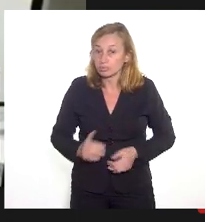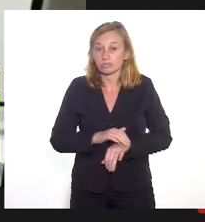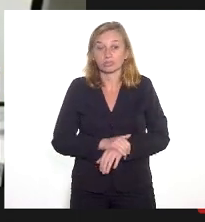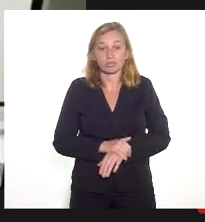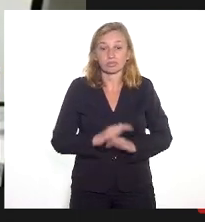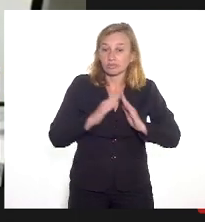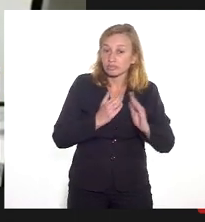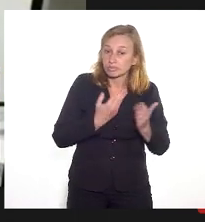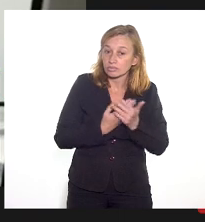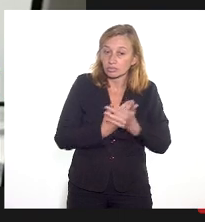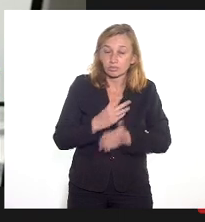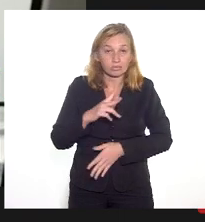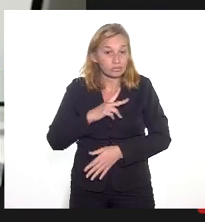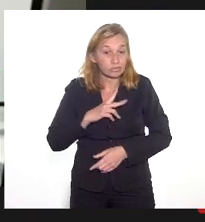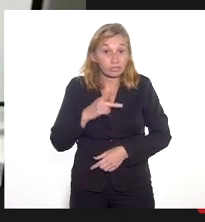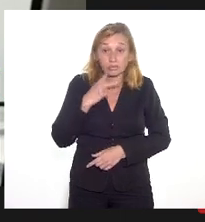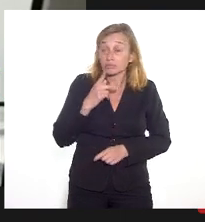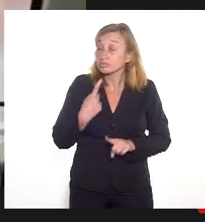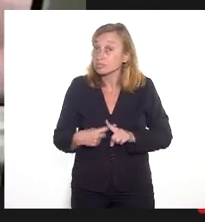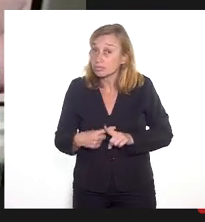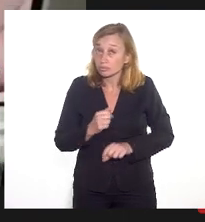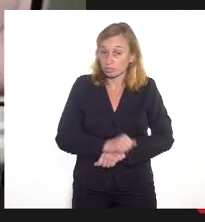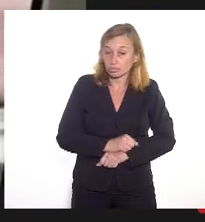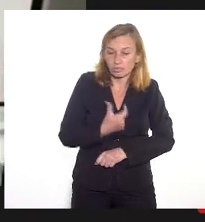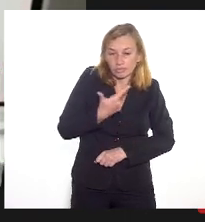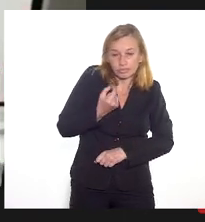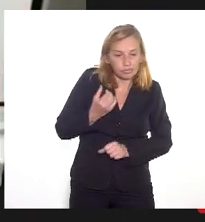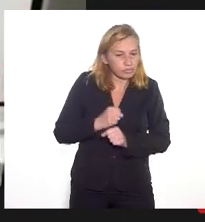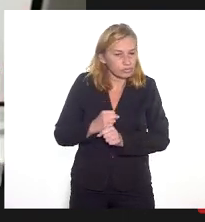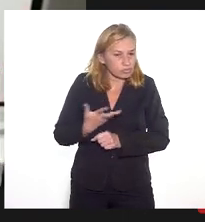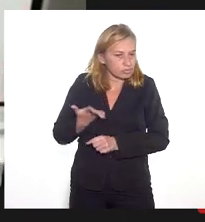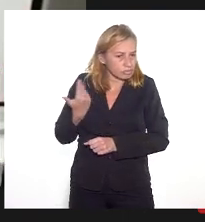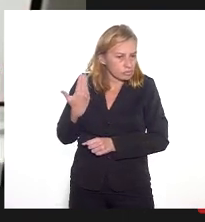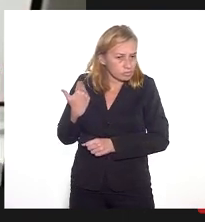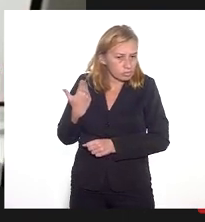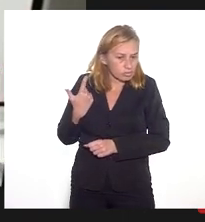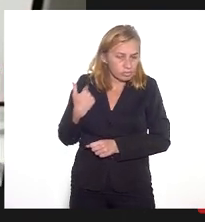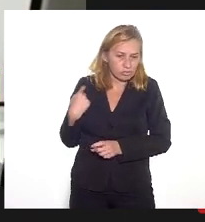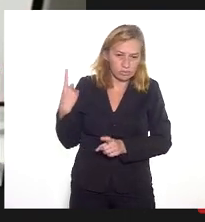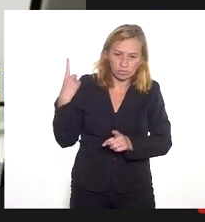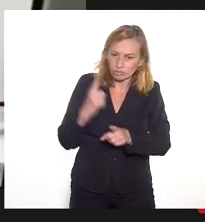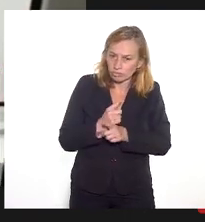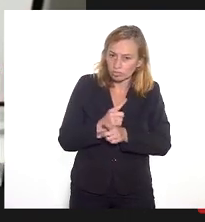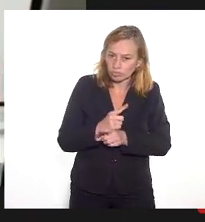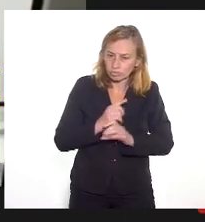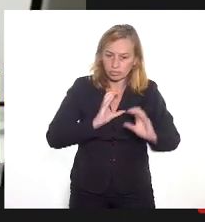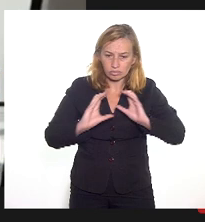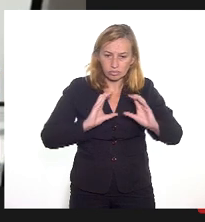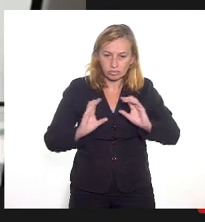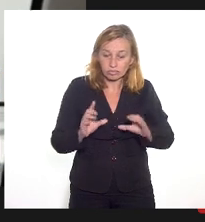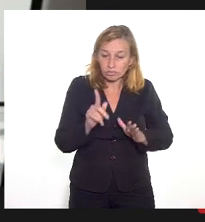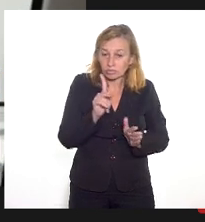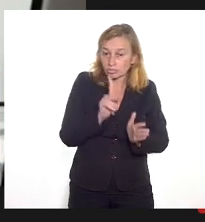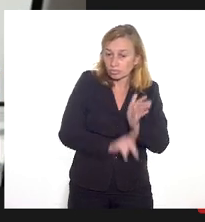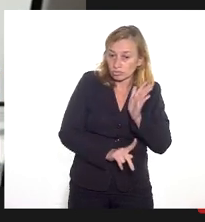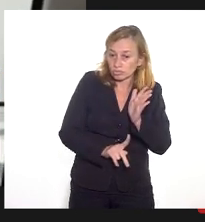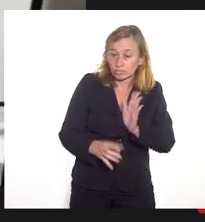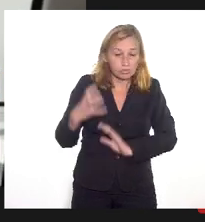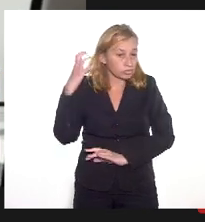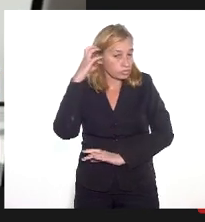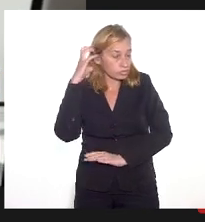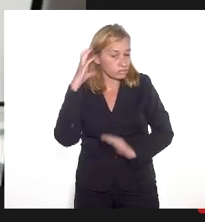escolas particulares. Eu falo isso porque há 20 anos atrás eu descobri a comunicação num projeto de rádio escola. Então, é